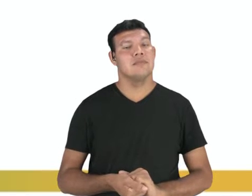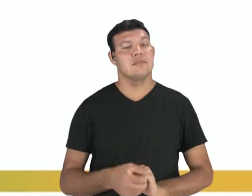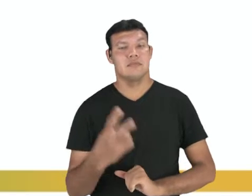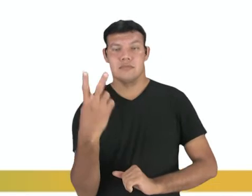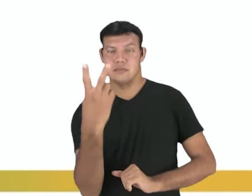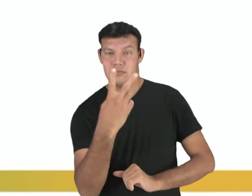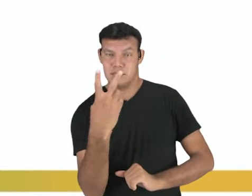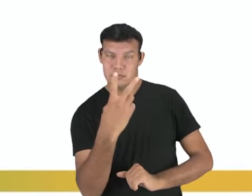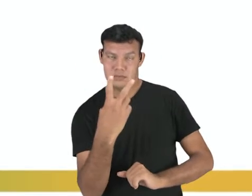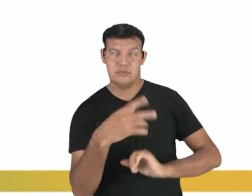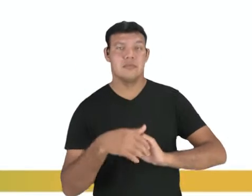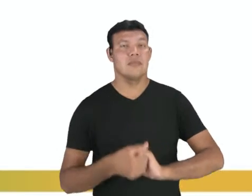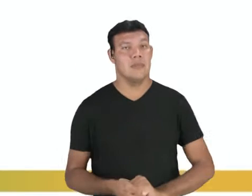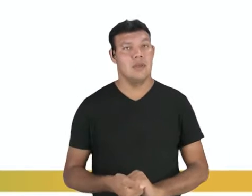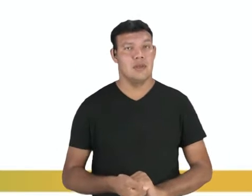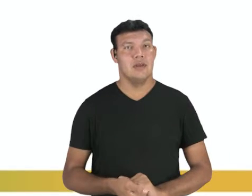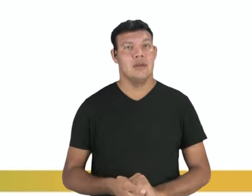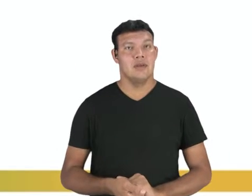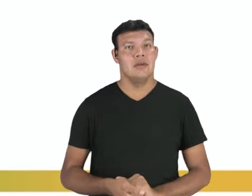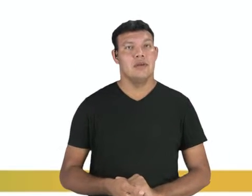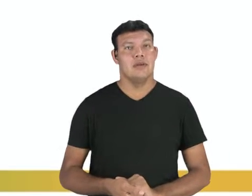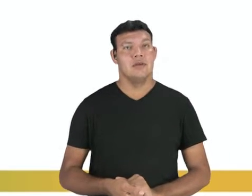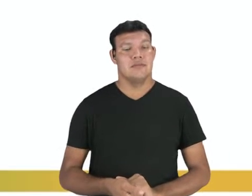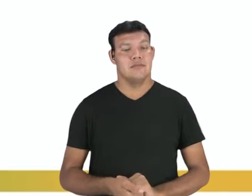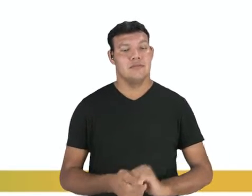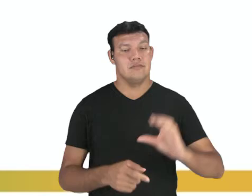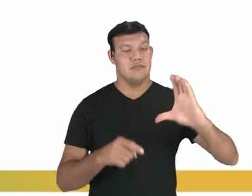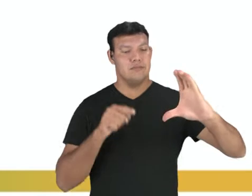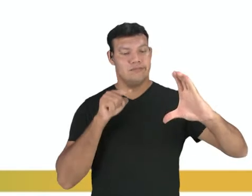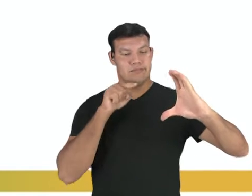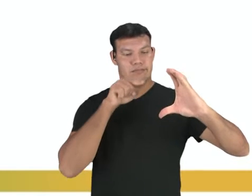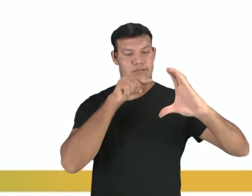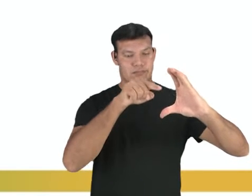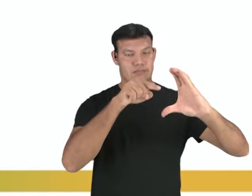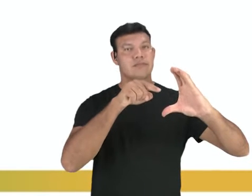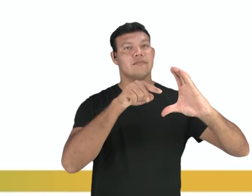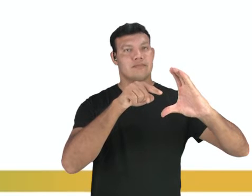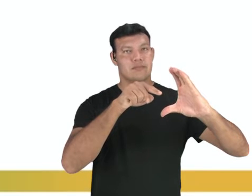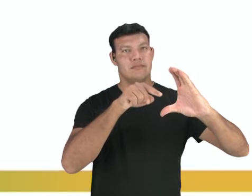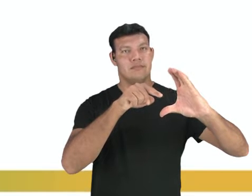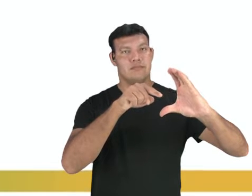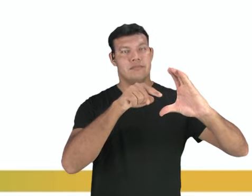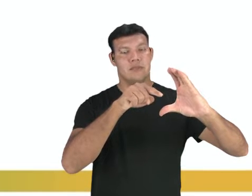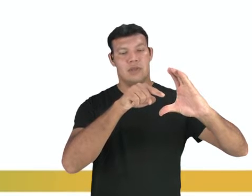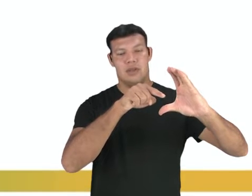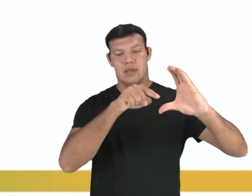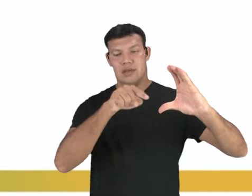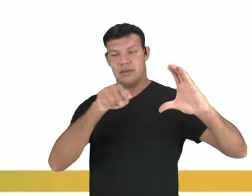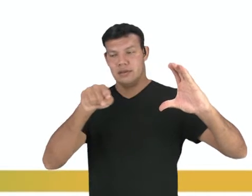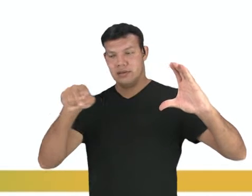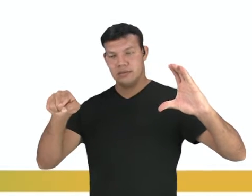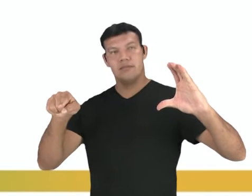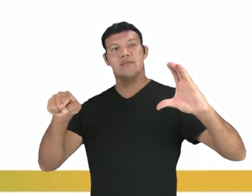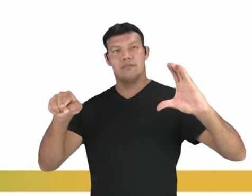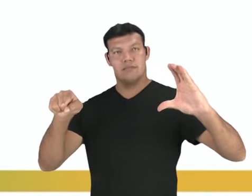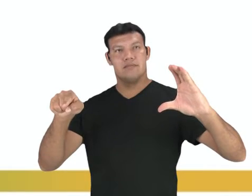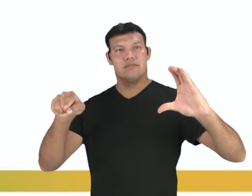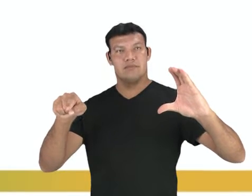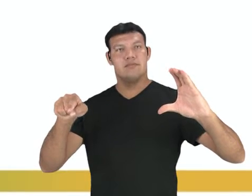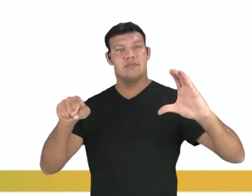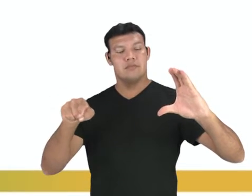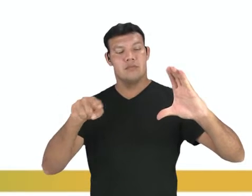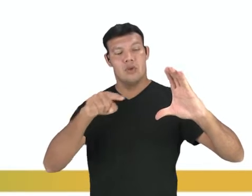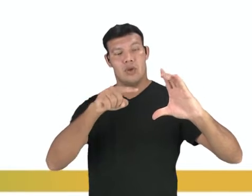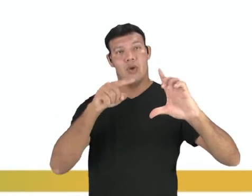dois pontos nós temos aí o eixo central tá nós temos a reta e nós temos